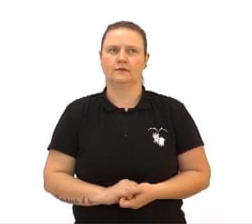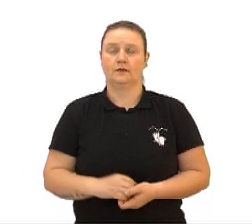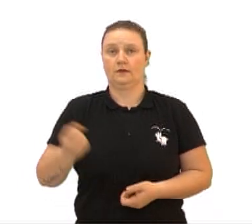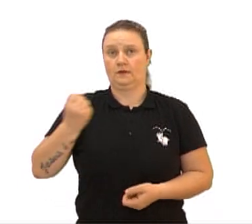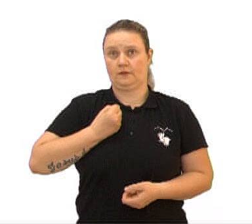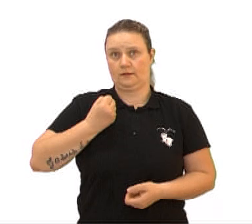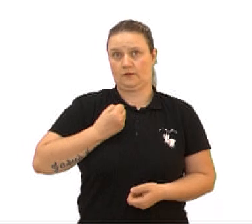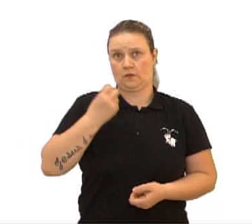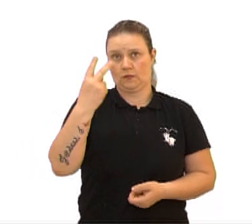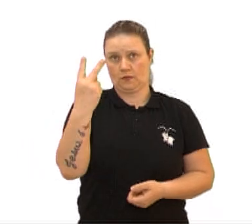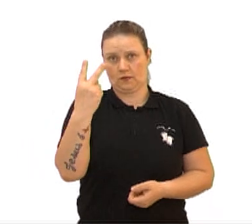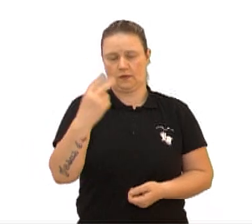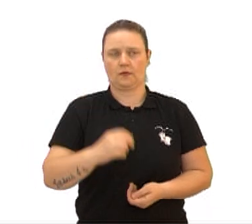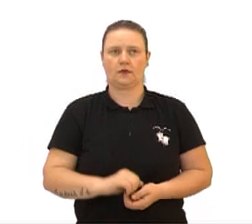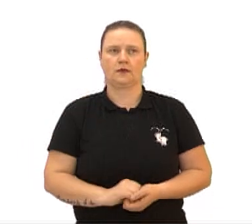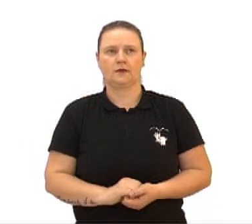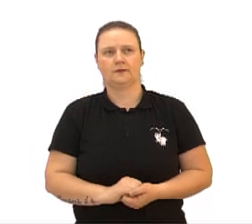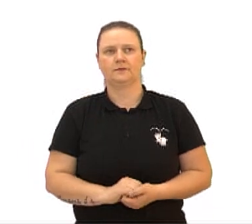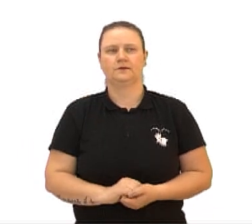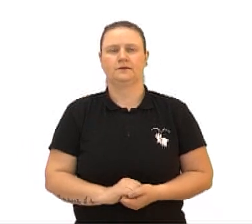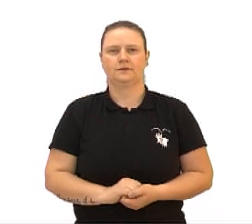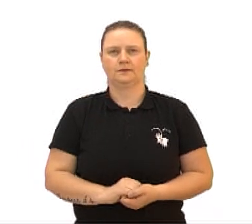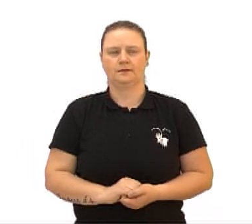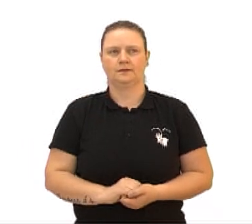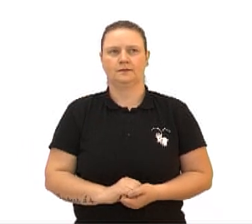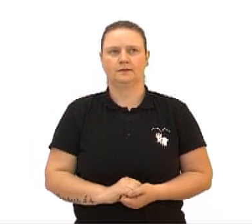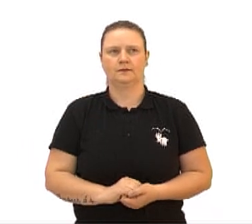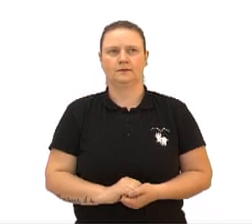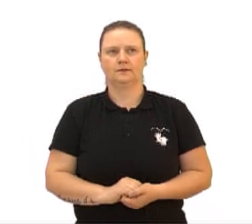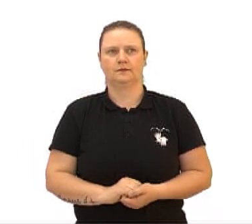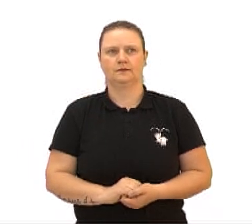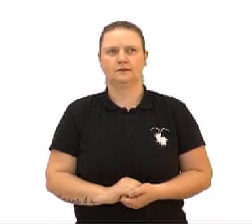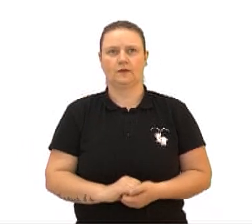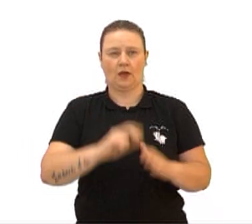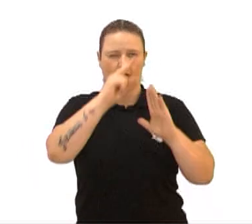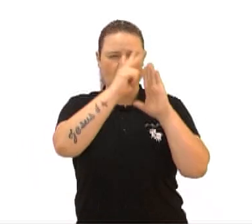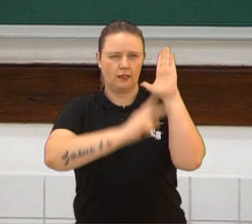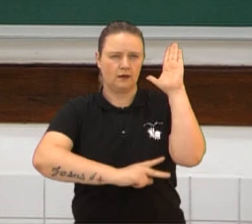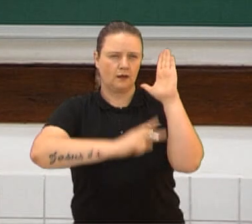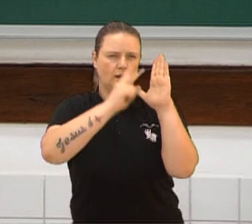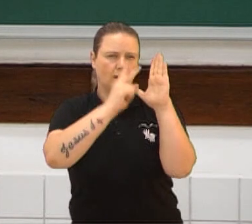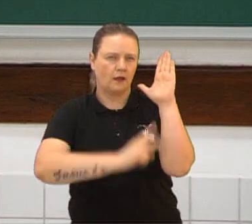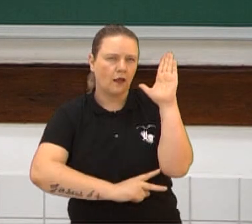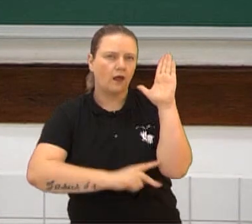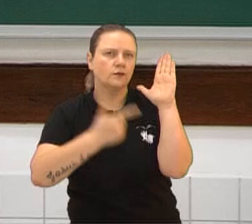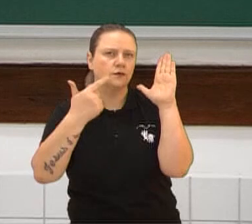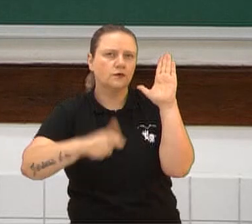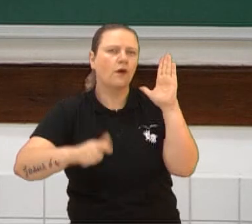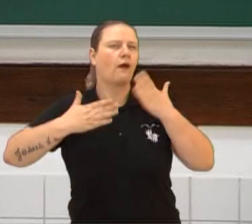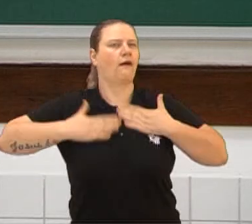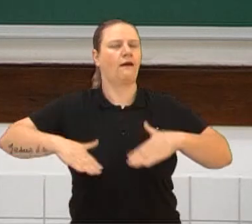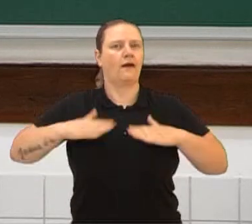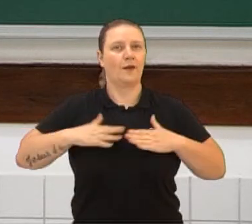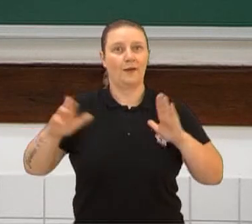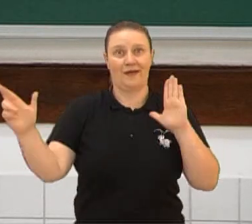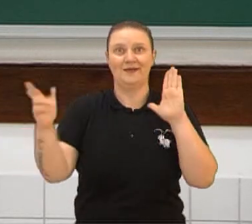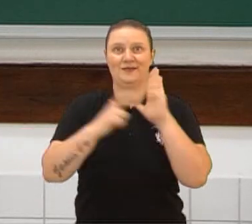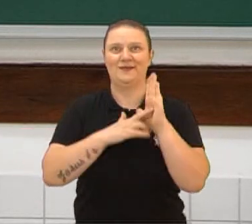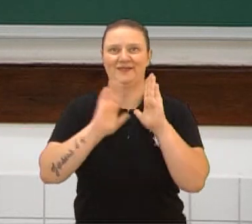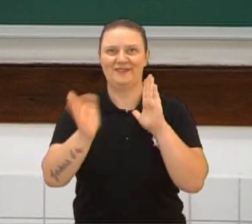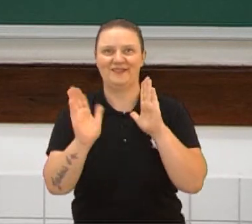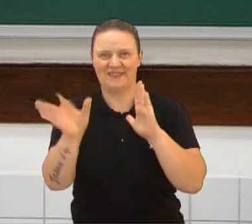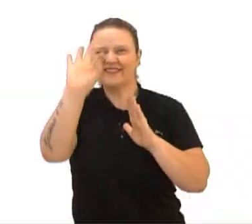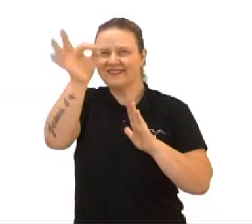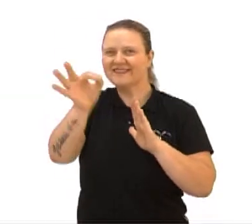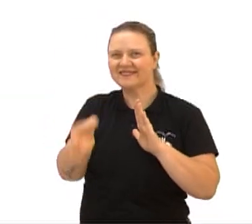2. El Salvador pertence a... Leiam aí com calma as alternativas, respondam que eu já volto para corrigir